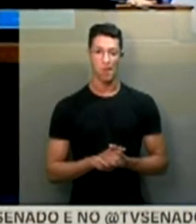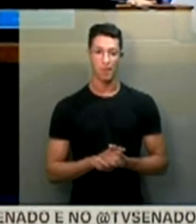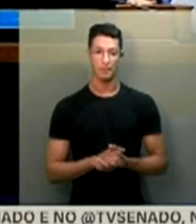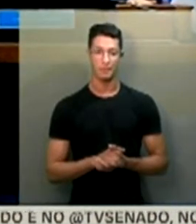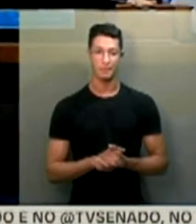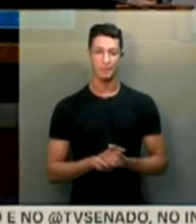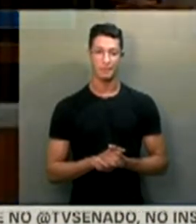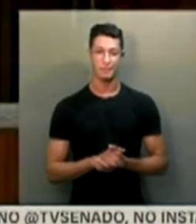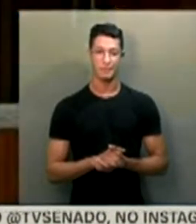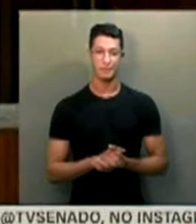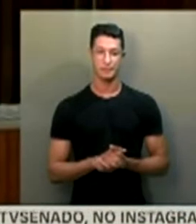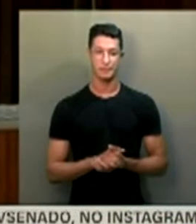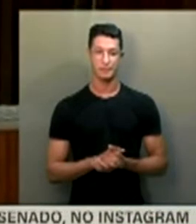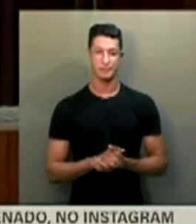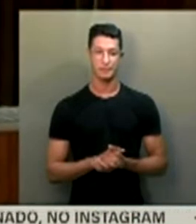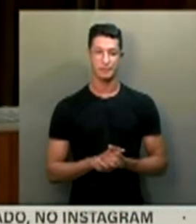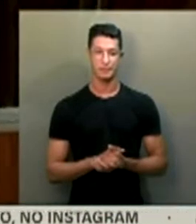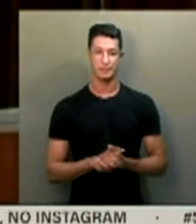urna? Está lacrada.